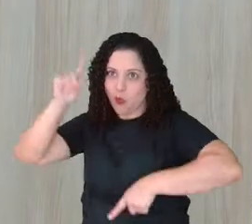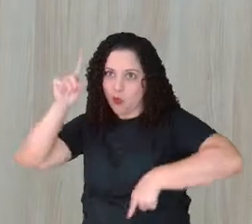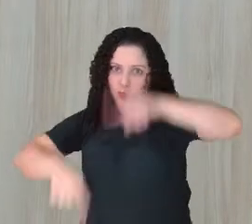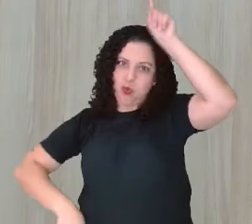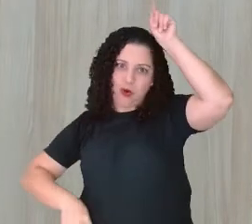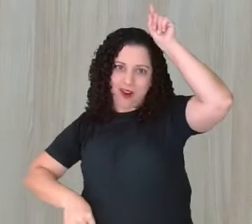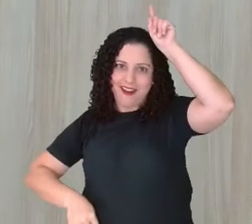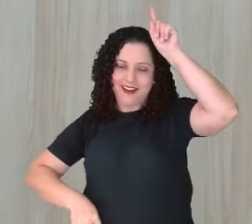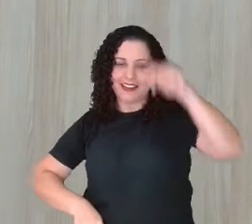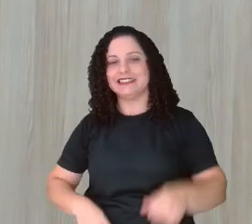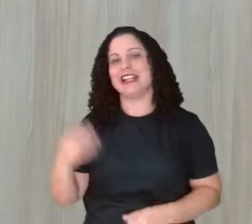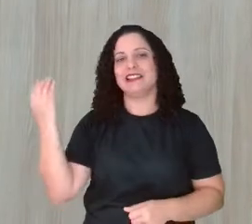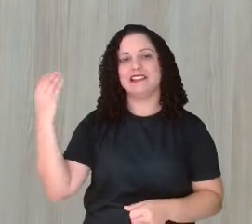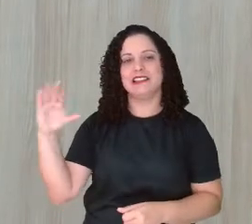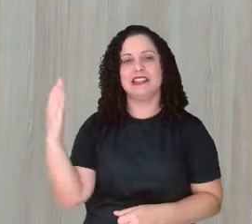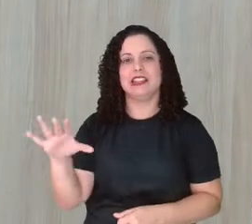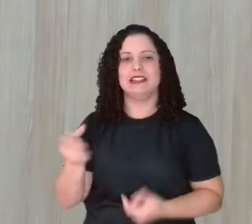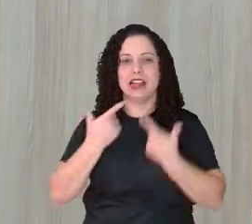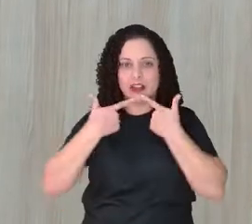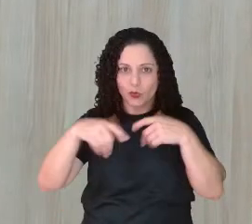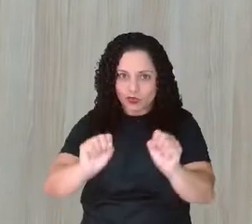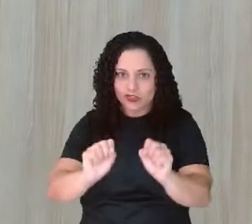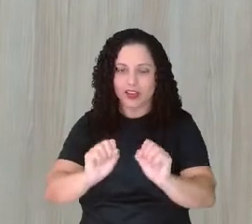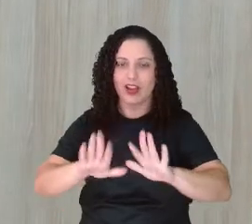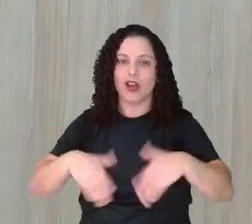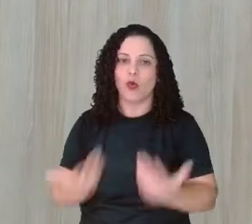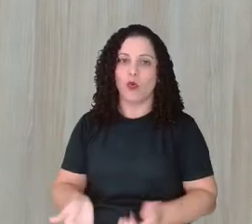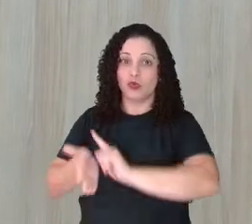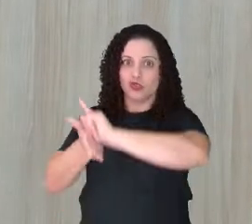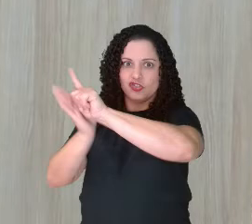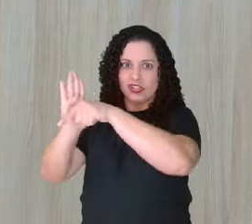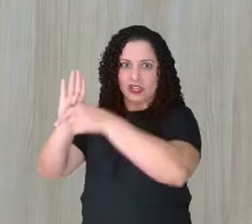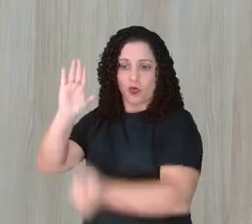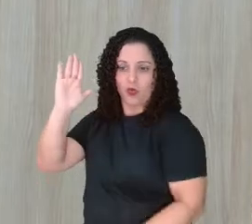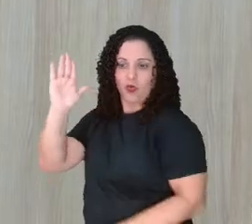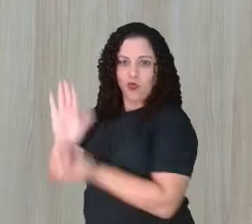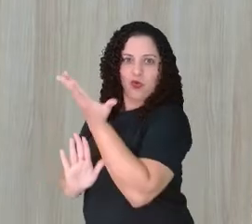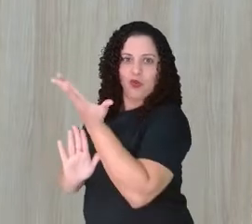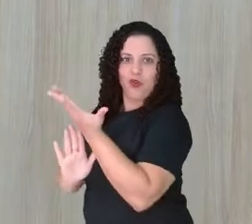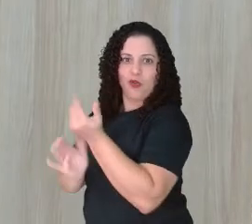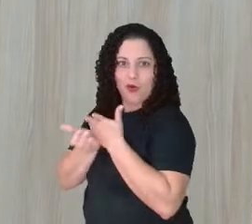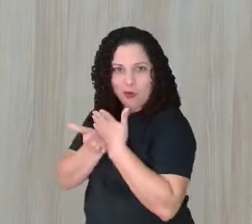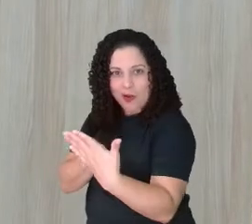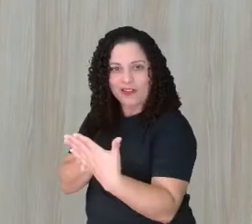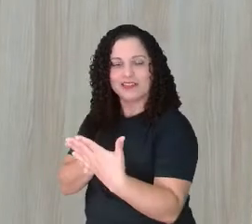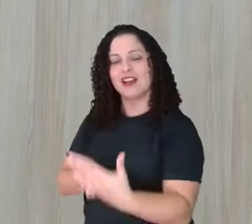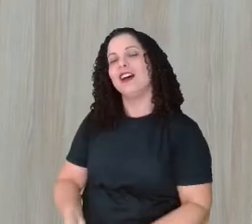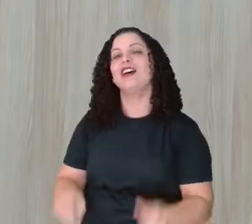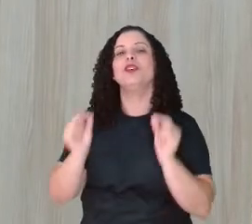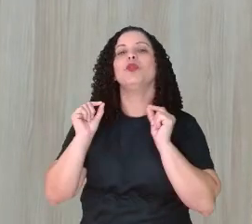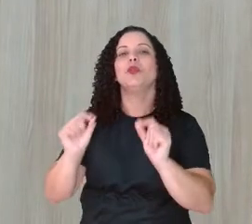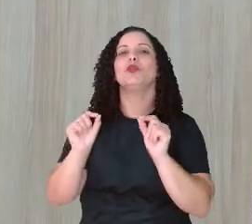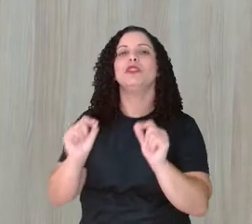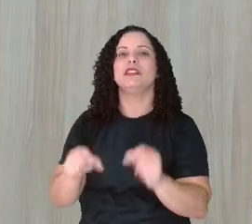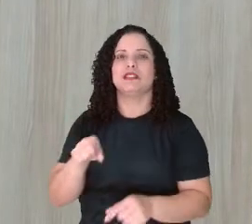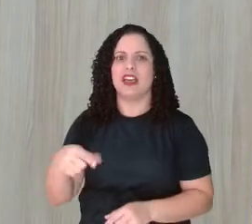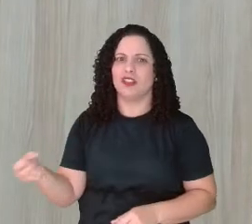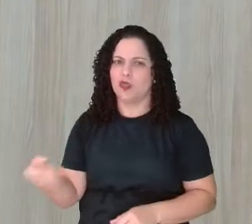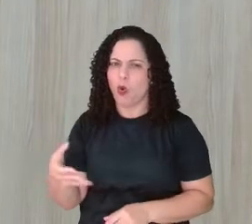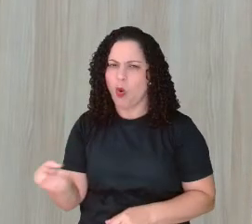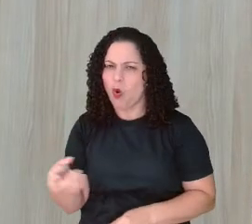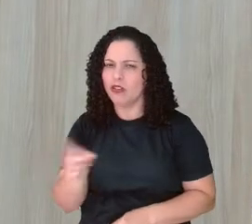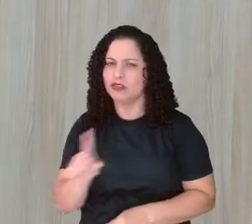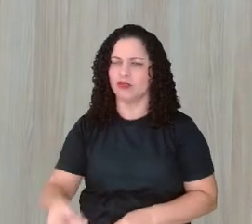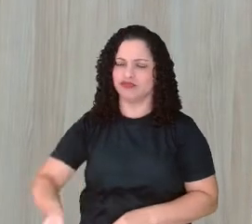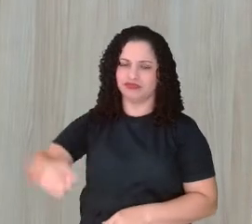pragmática na ciência, né, na linguística, quando o gênero surgiu, a questão do gênero textual. E olhe que isso não é muito novo, não,